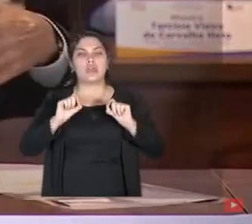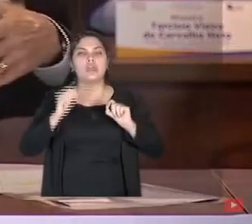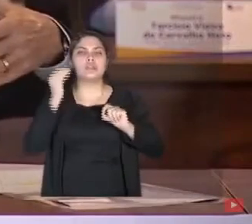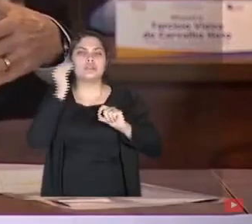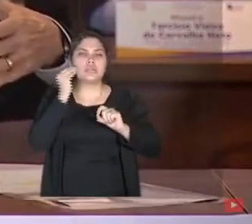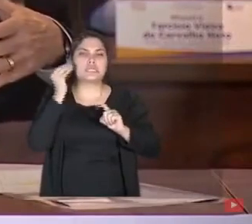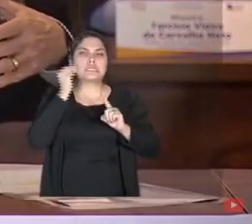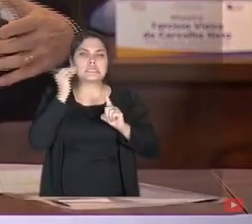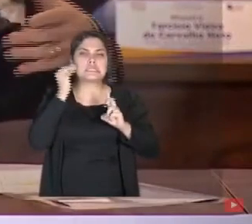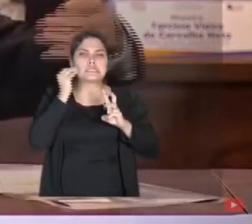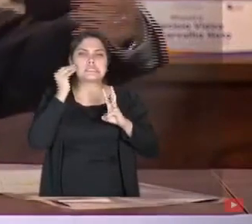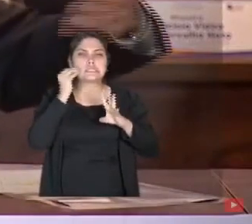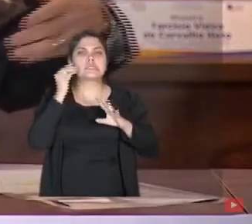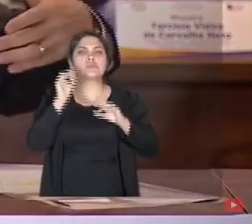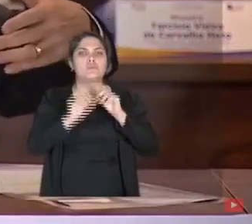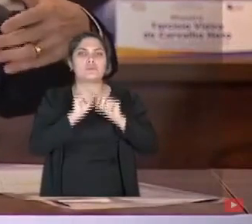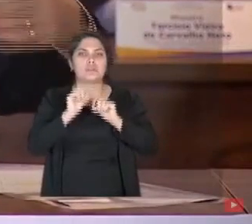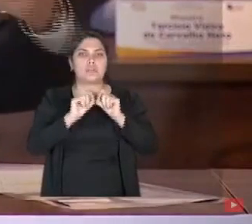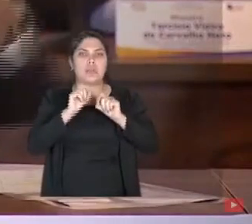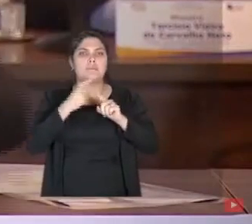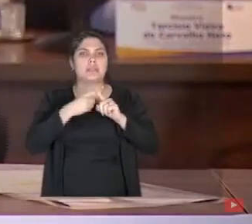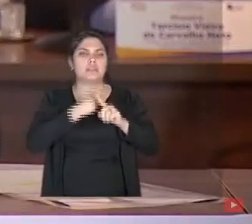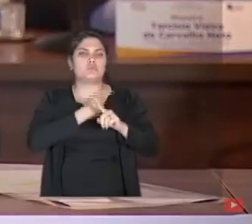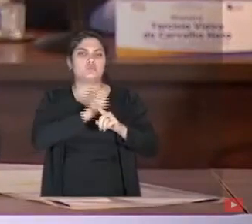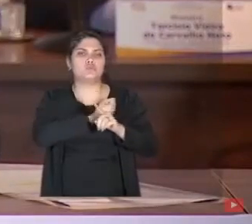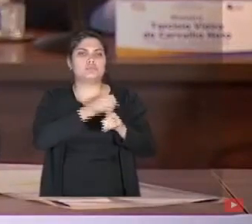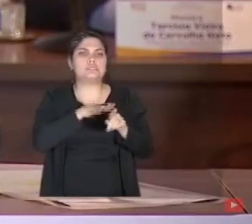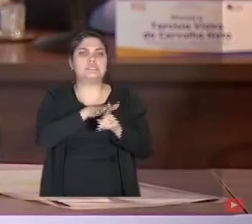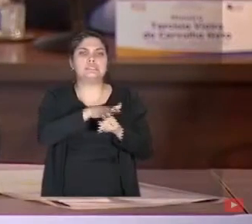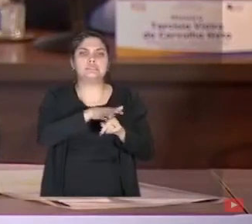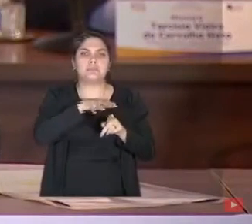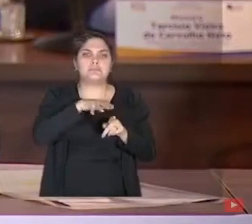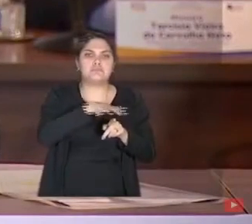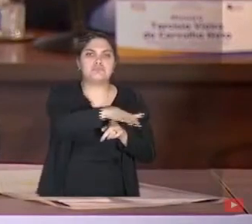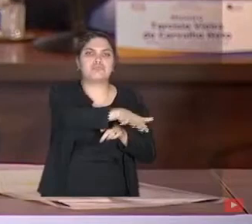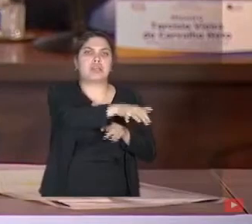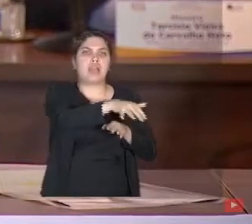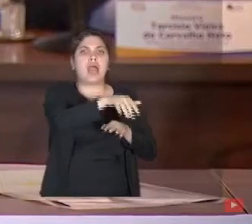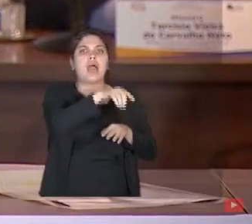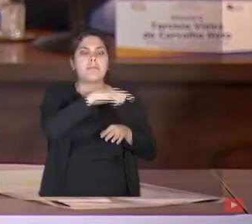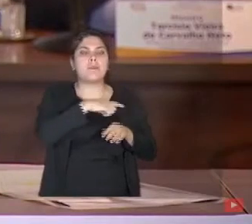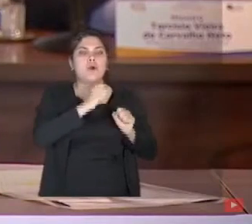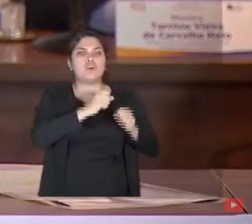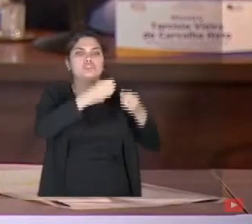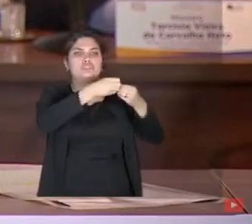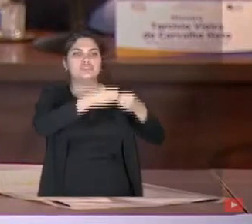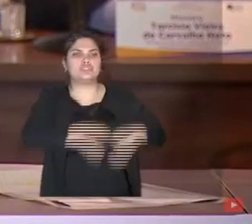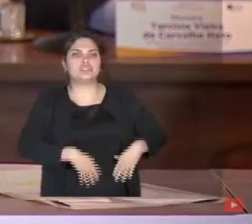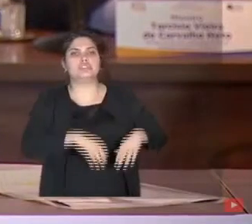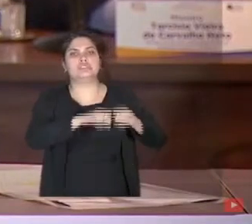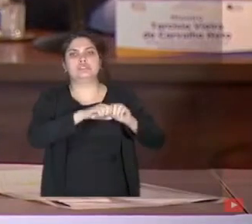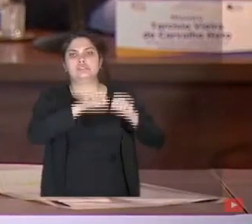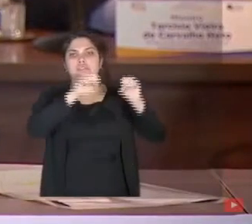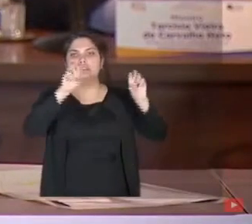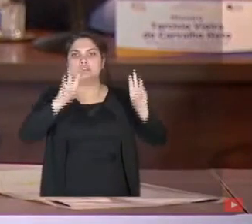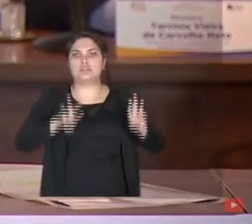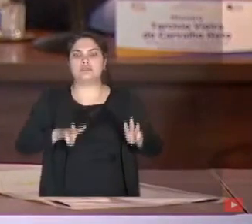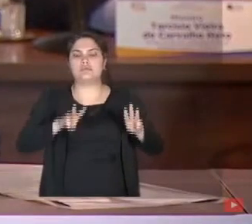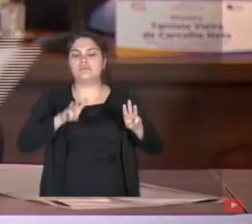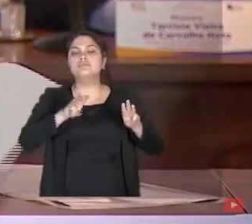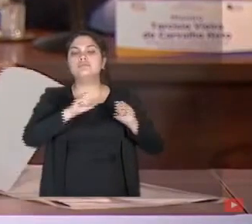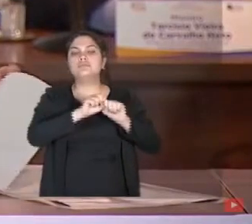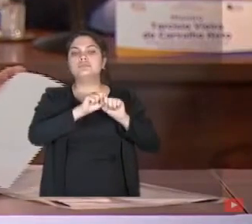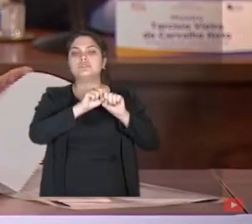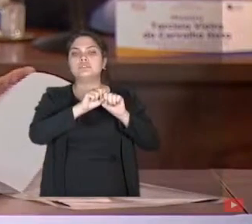tentativa maciça de, pelo grande número de acessos, você derrubar o sistema. Não derrubaram o sistema e, portanto,